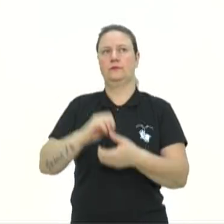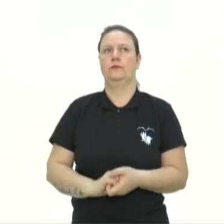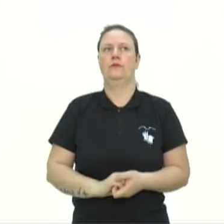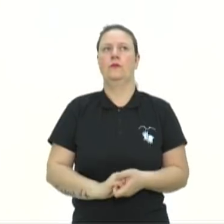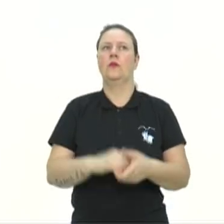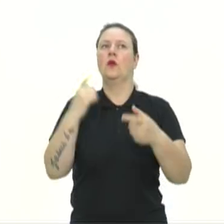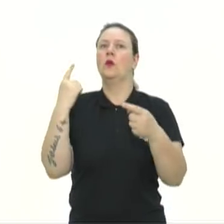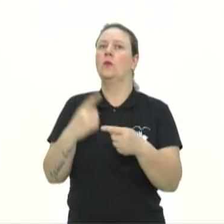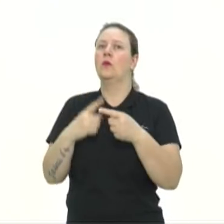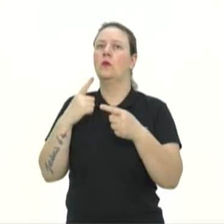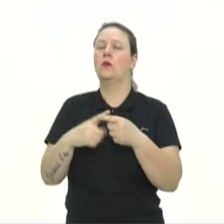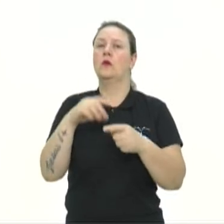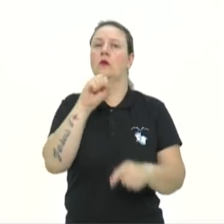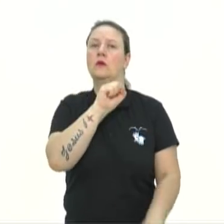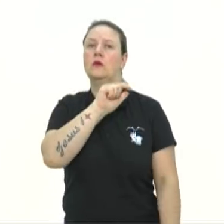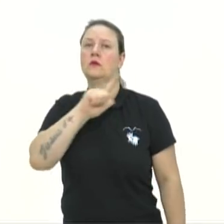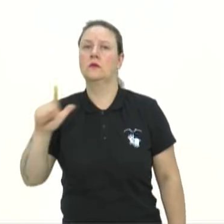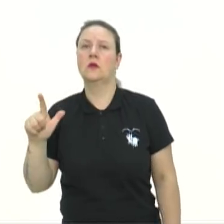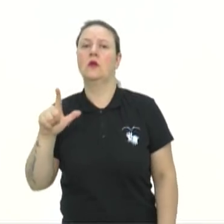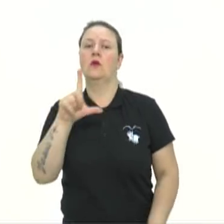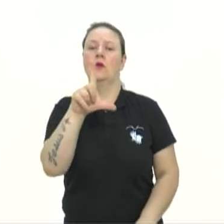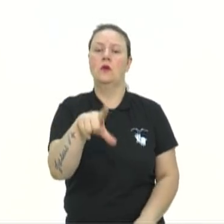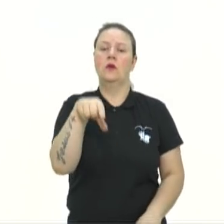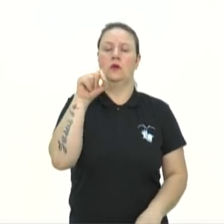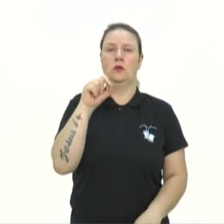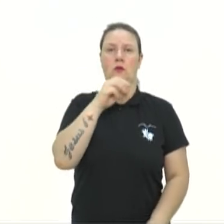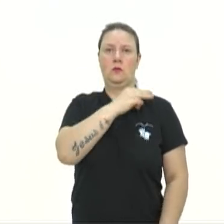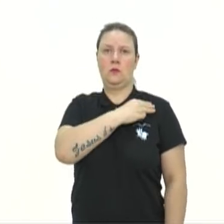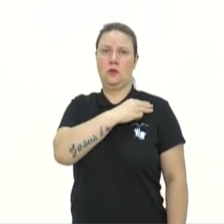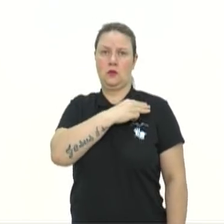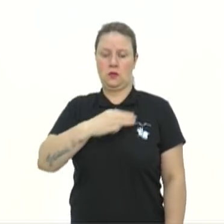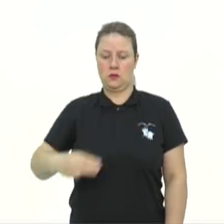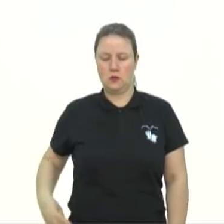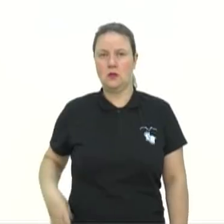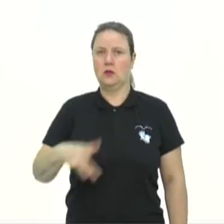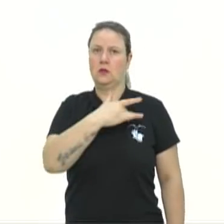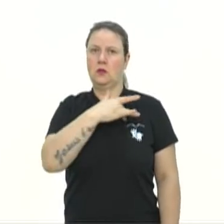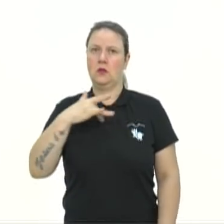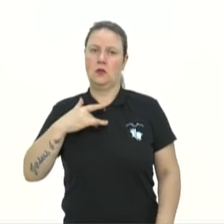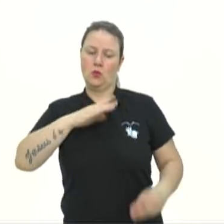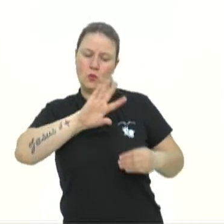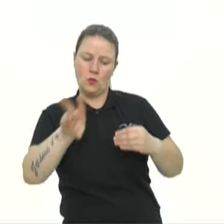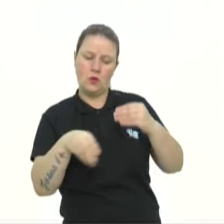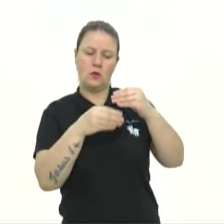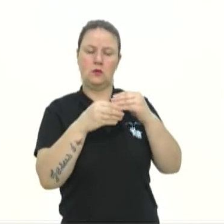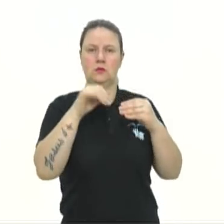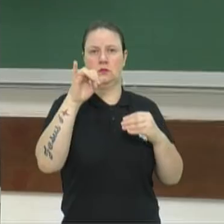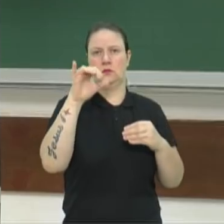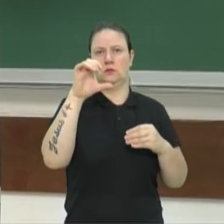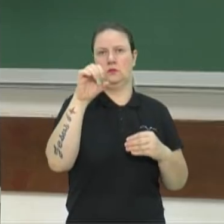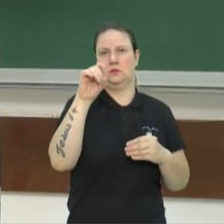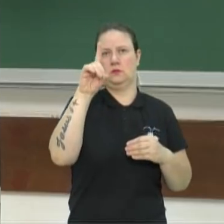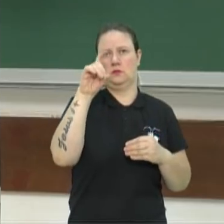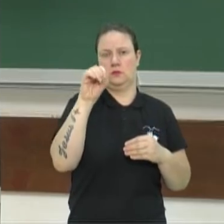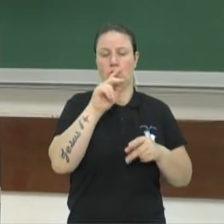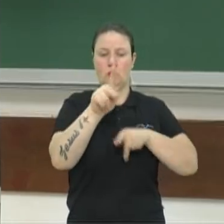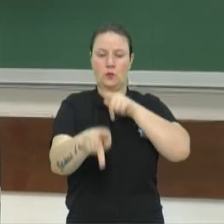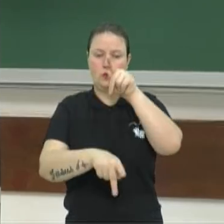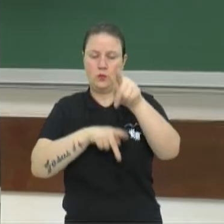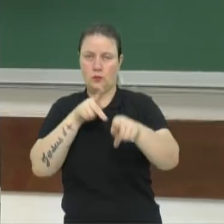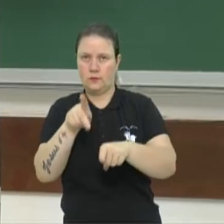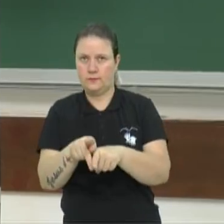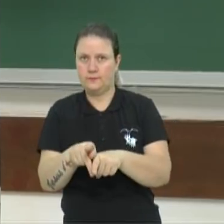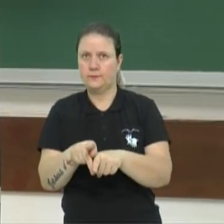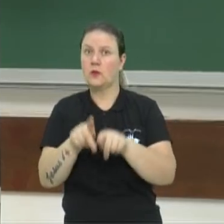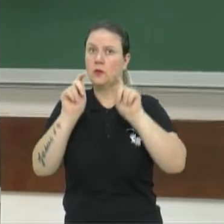Por que o sal foi selecionado pelo Ministério da Saúde para suplementar o iodo à população? Ou seja, eles poderiam